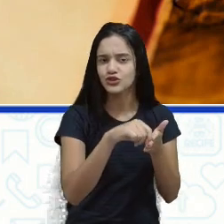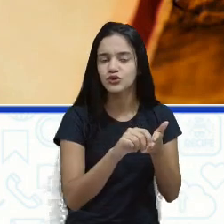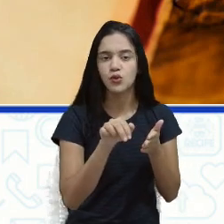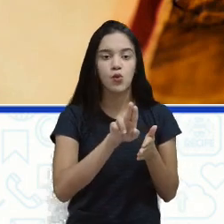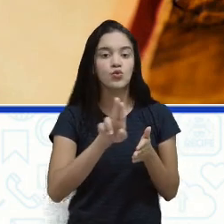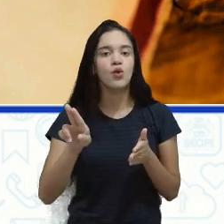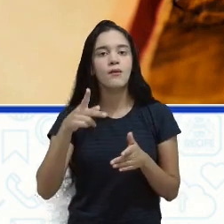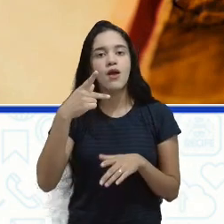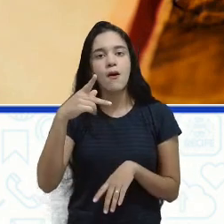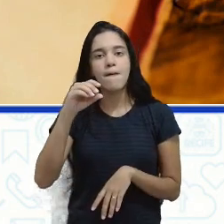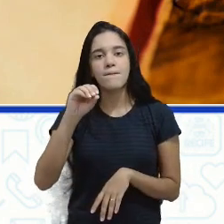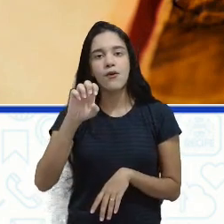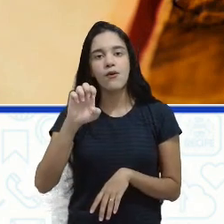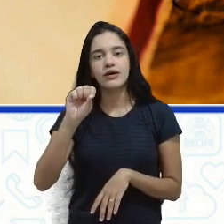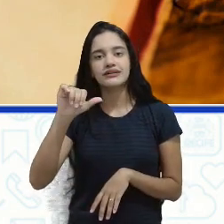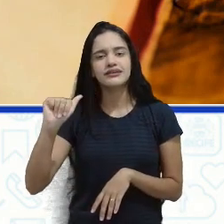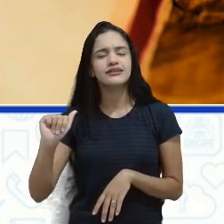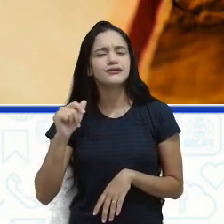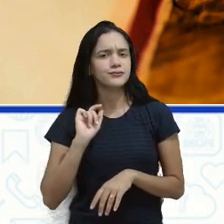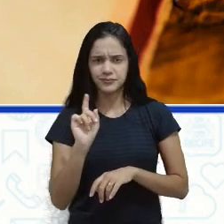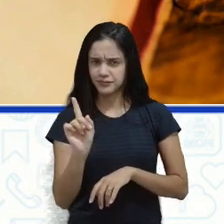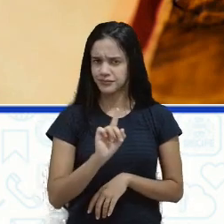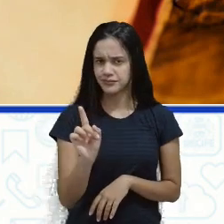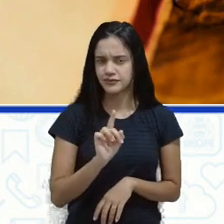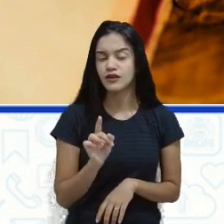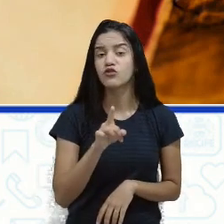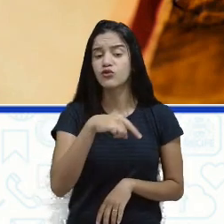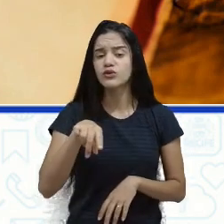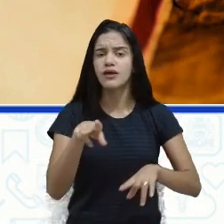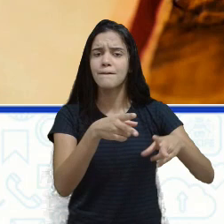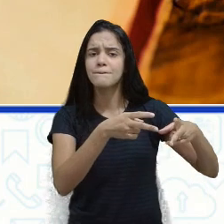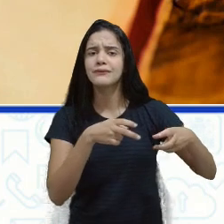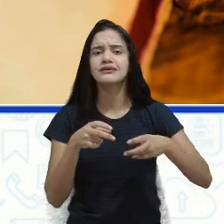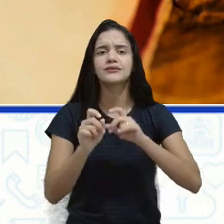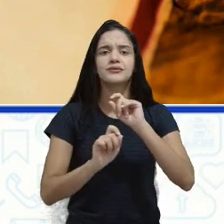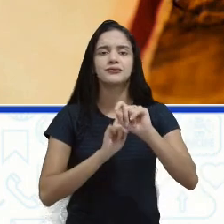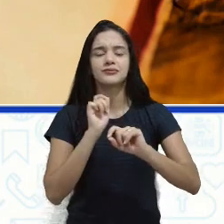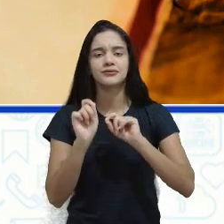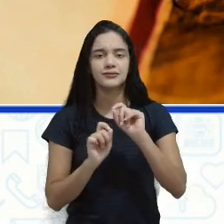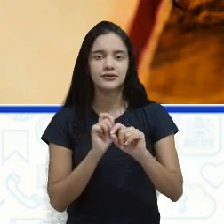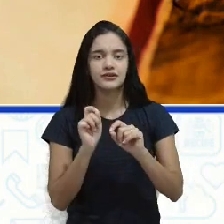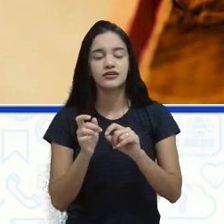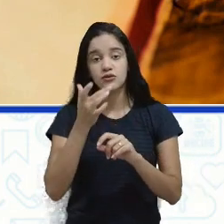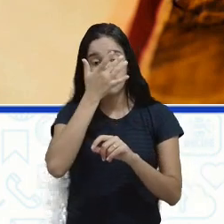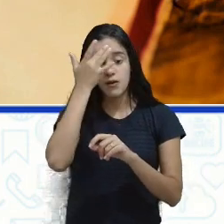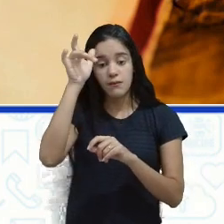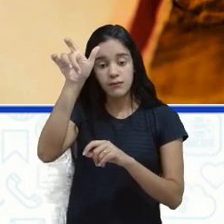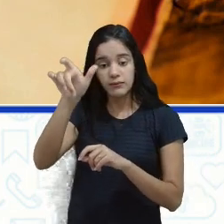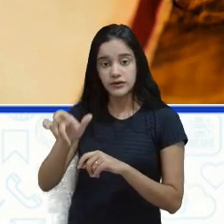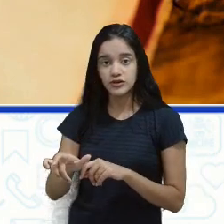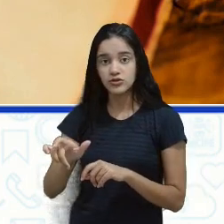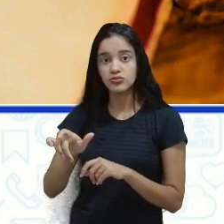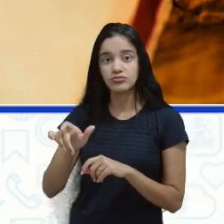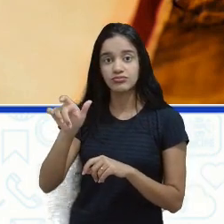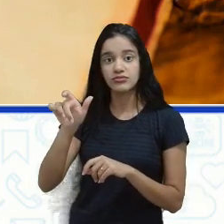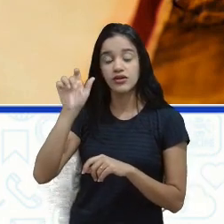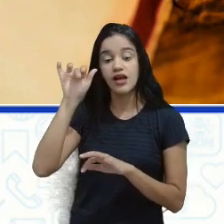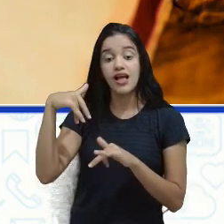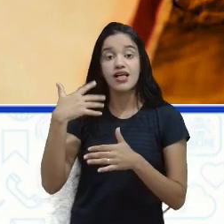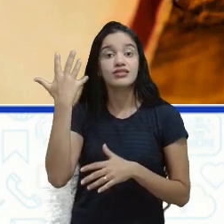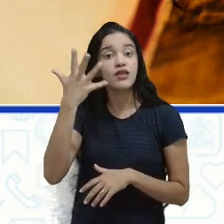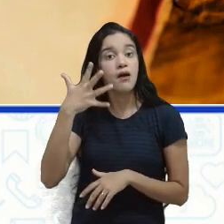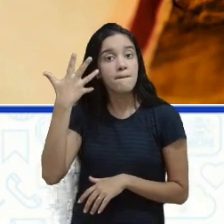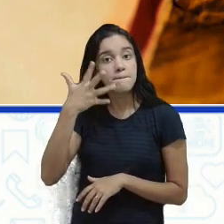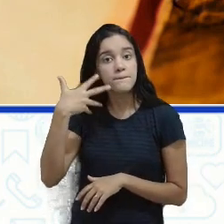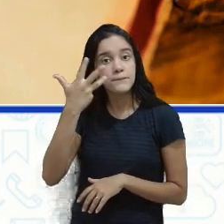o nome poesia, que é poesia. Então, vocês percebem que uma artista, não é, da